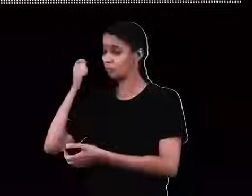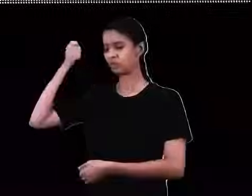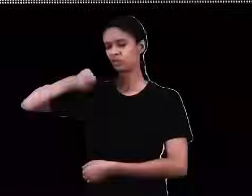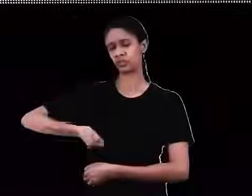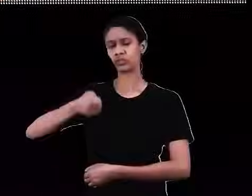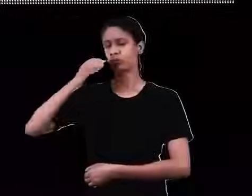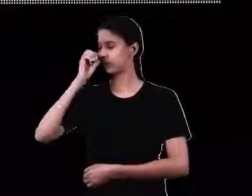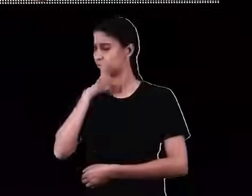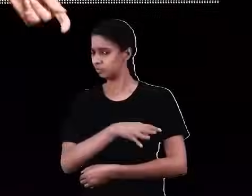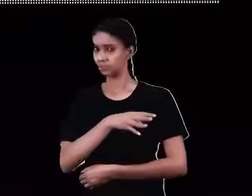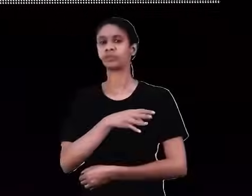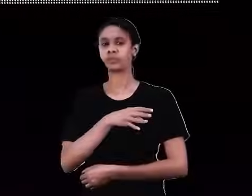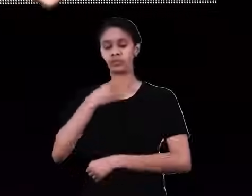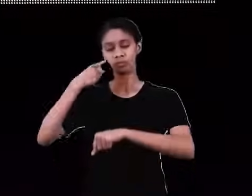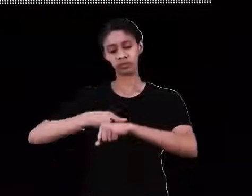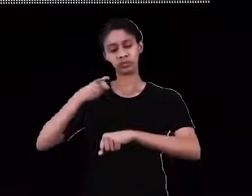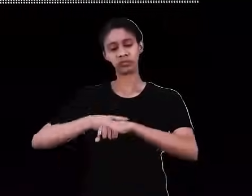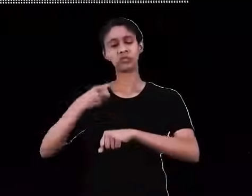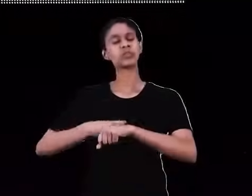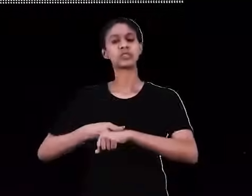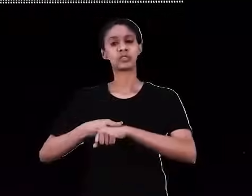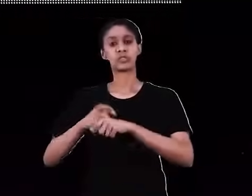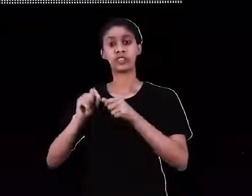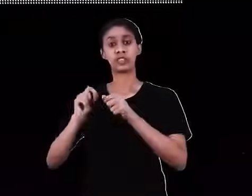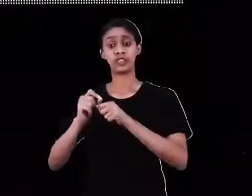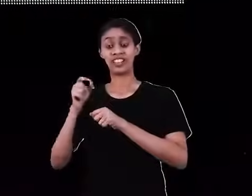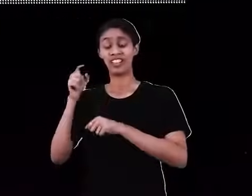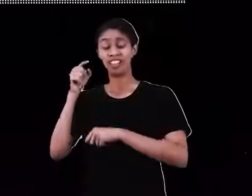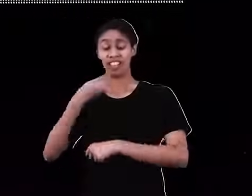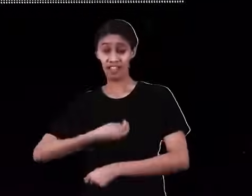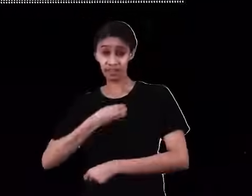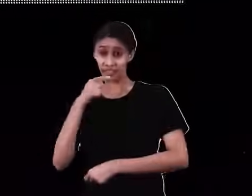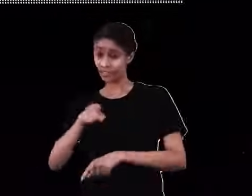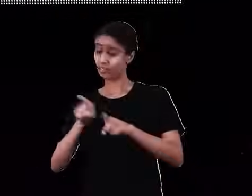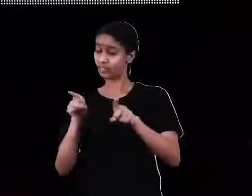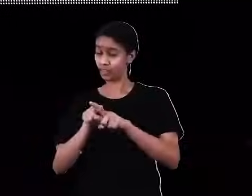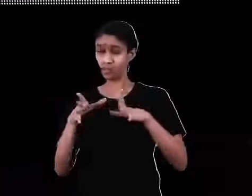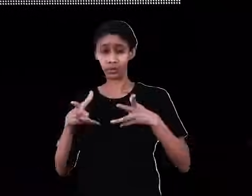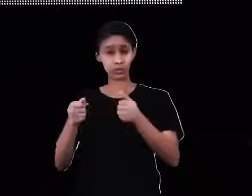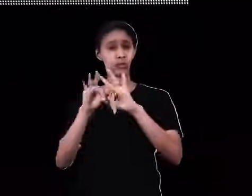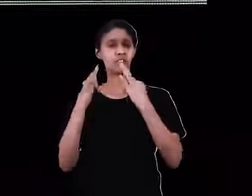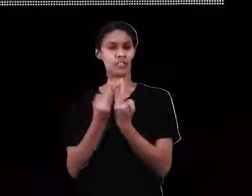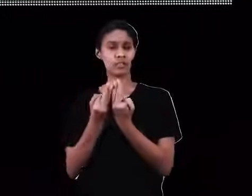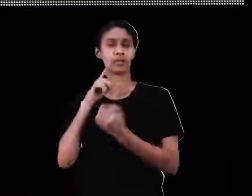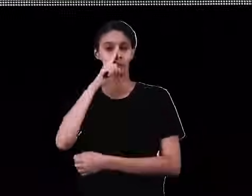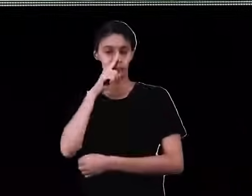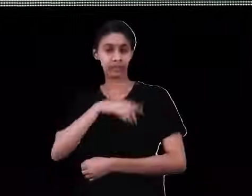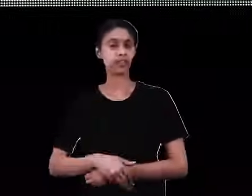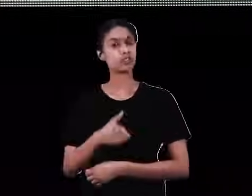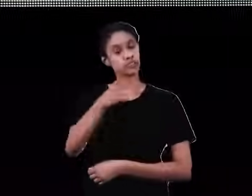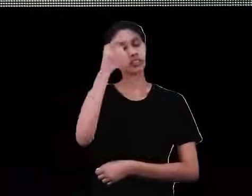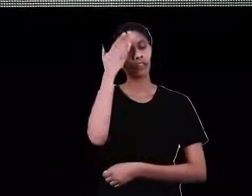intransigente, ignorante, duro, ríspido, que colocou a vida dela e da família dela toda em risco. Vocês têm noção do que é isso? Voltou Abigail a